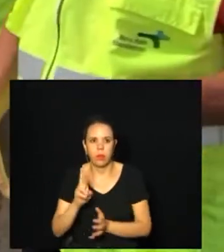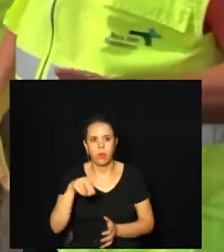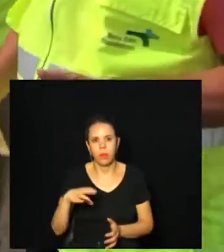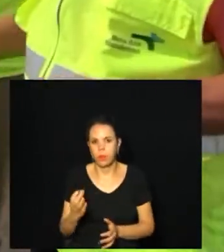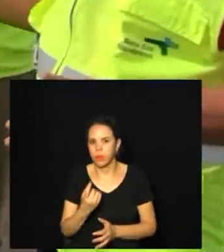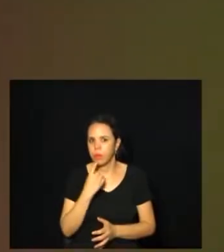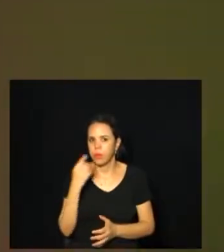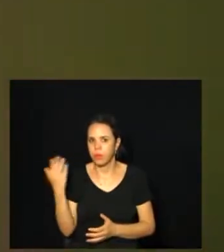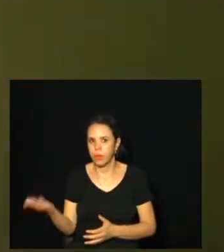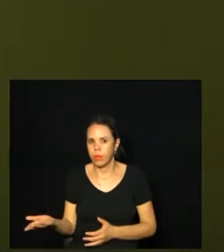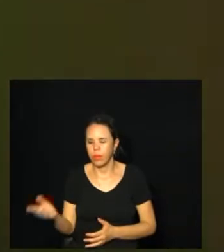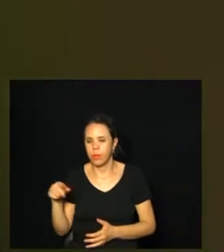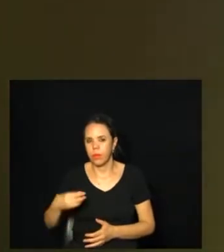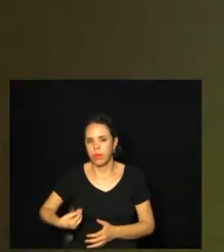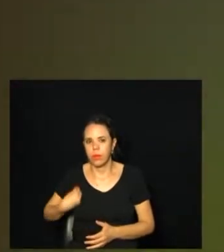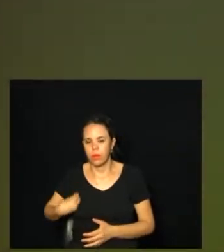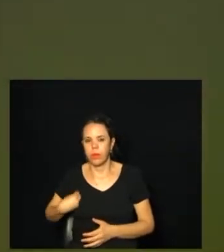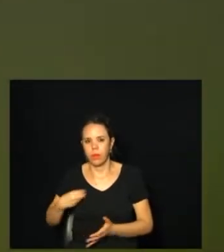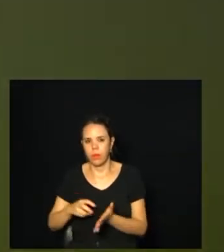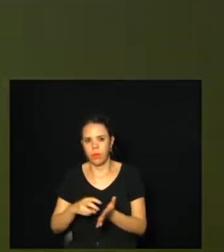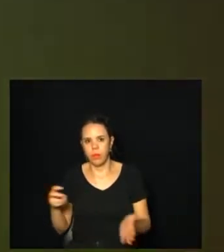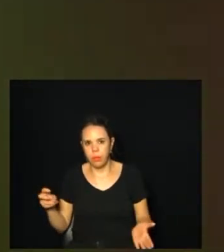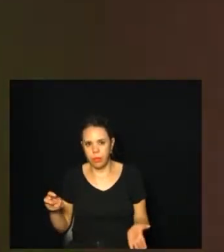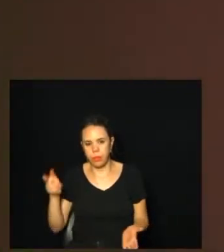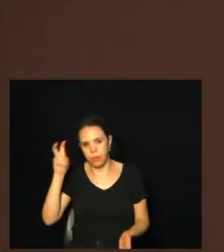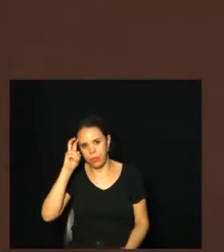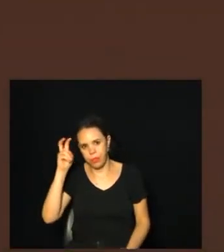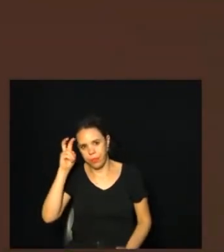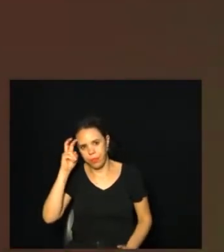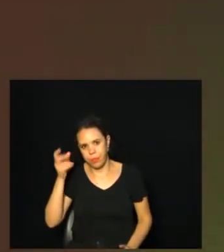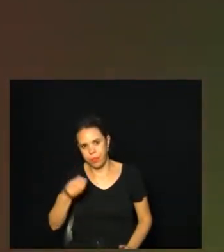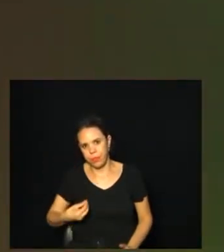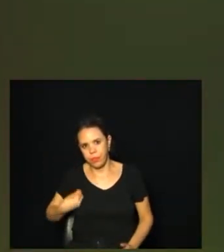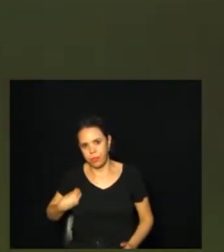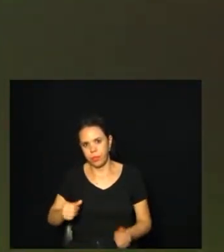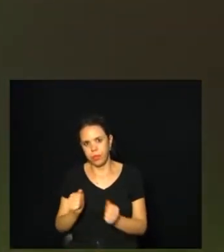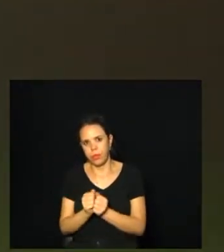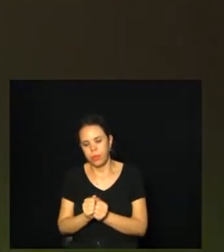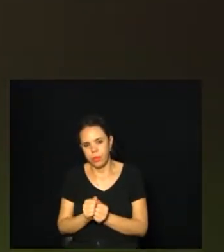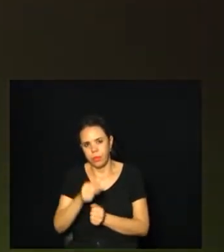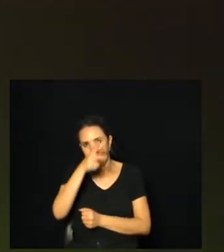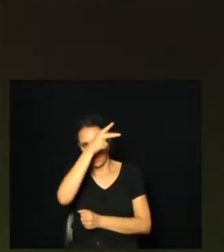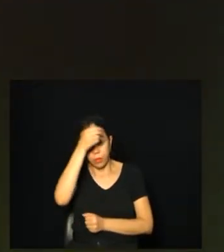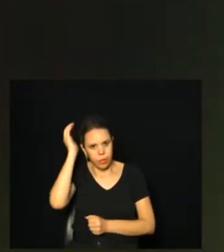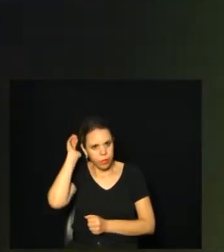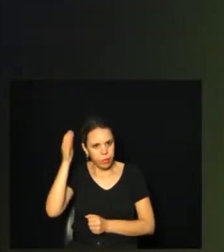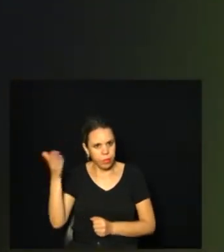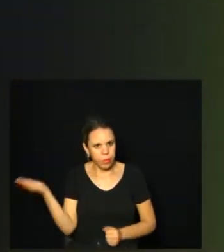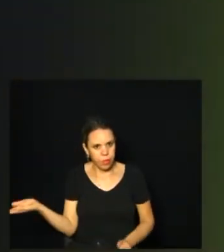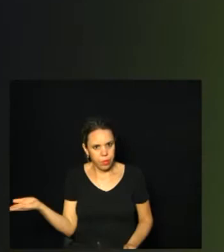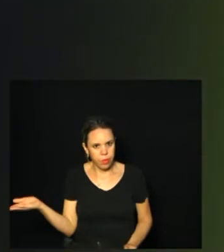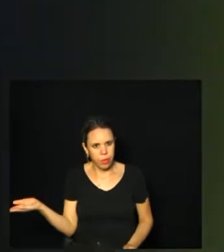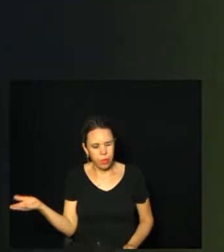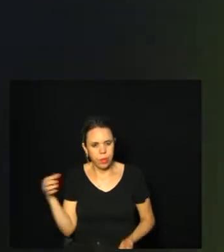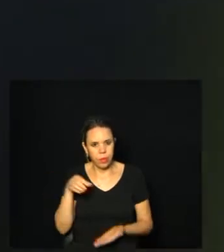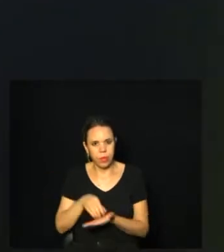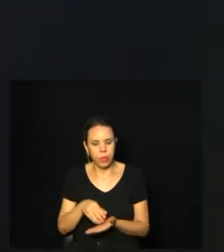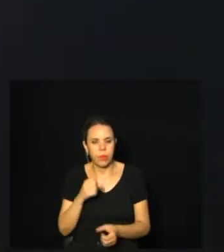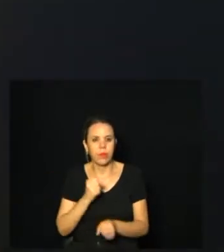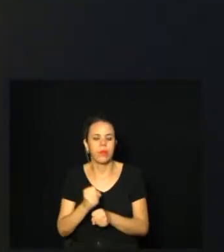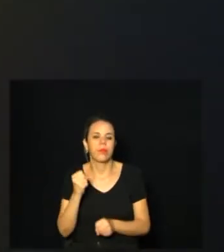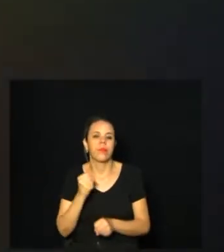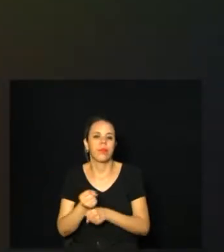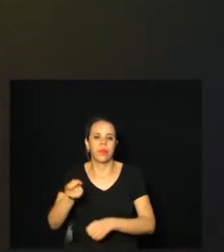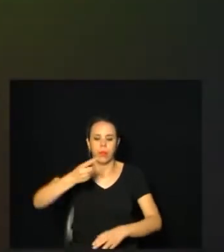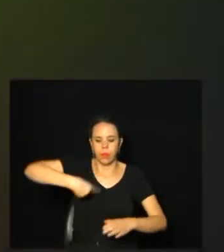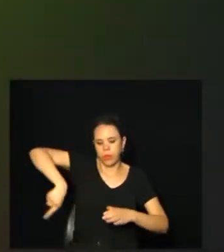de Campinas, esteve na manhã desta quinta-feira, juntamente com o prefeito Dário Saad, no canteiro de obras da